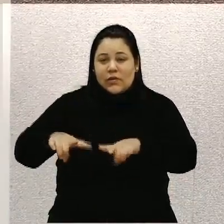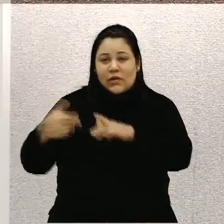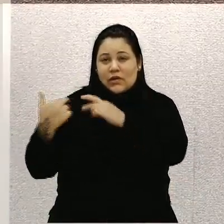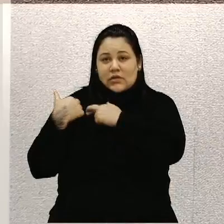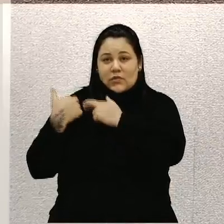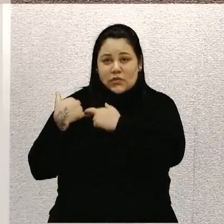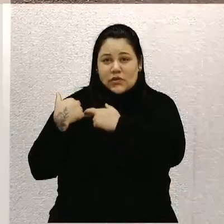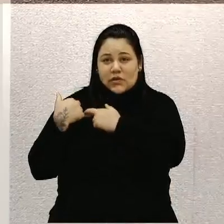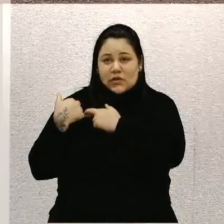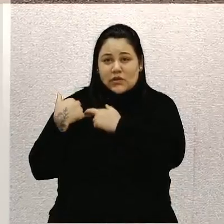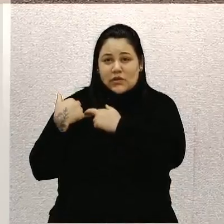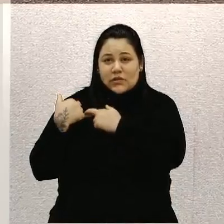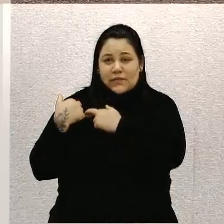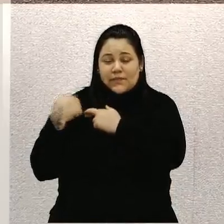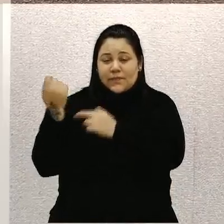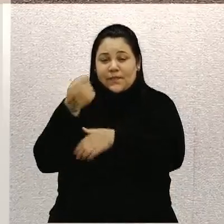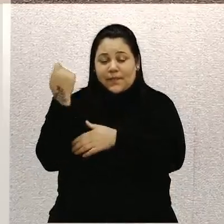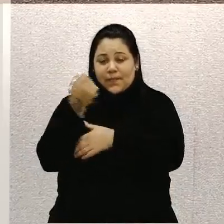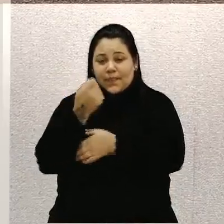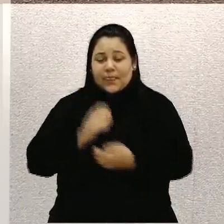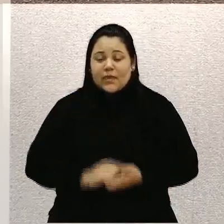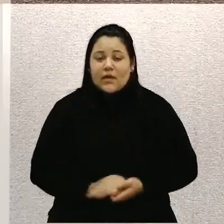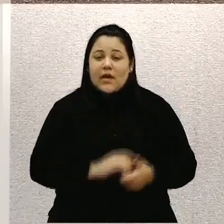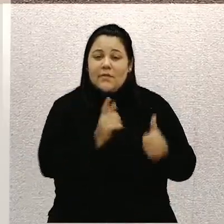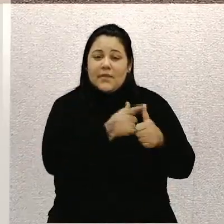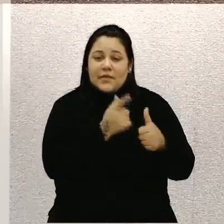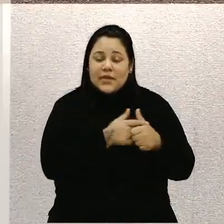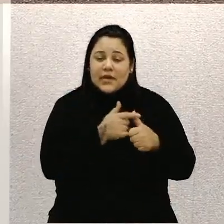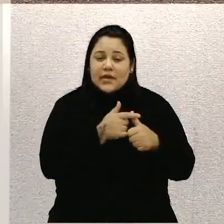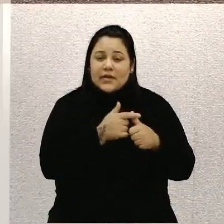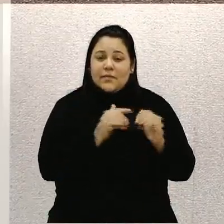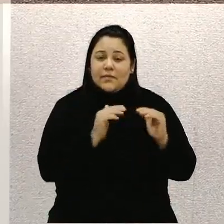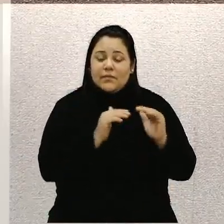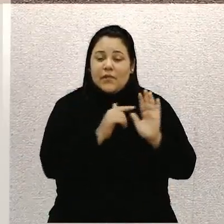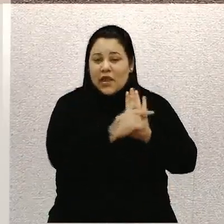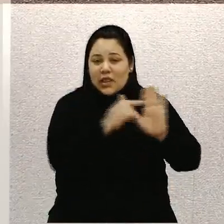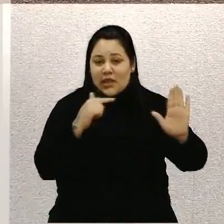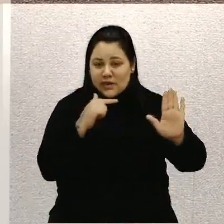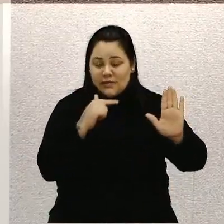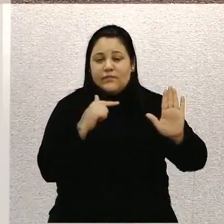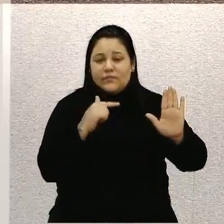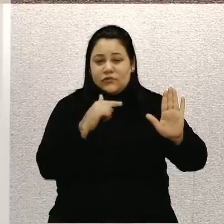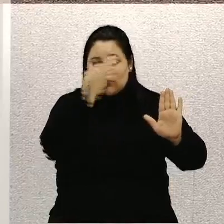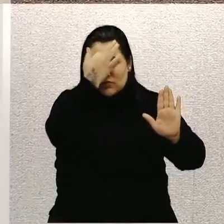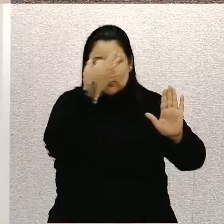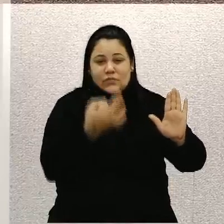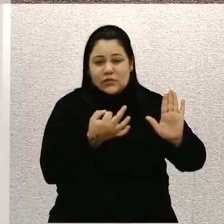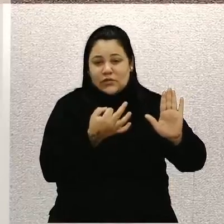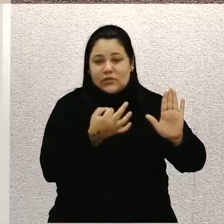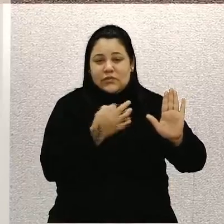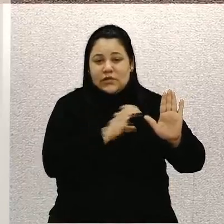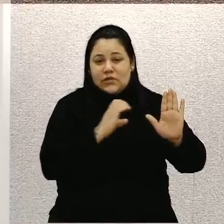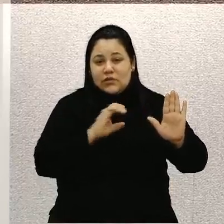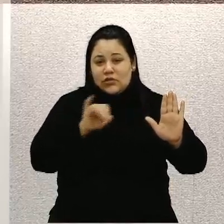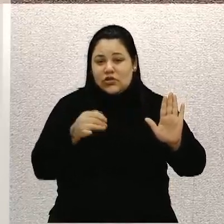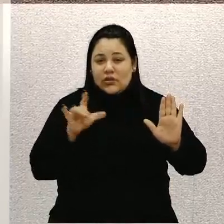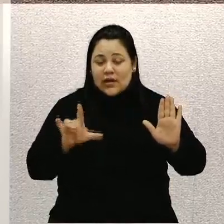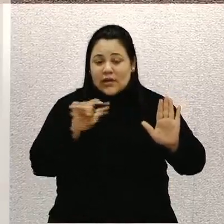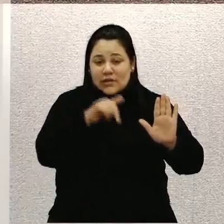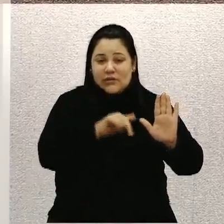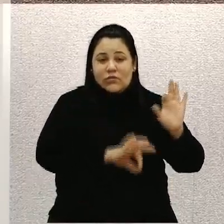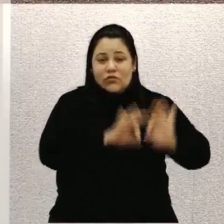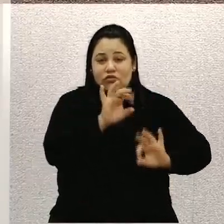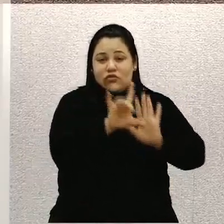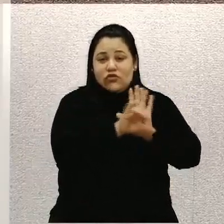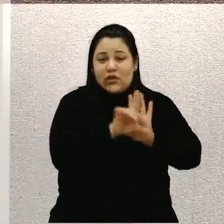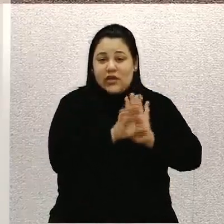Pleno, Tribunal de Justiça do Rio Grande do Sul. A primeira linha de entendimento é adotada por essa Comissão de Constituição, Justiça e Legislação, onde o projeto de lei